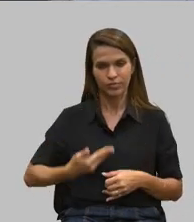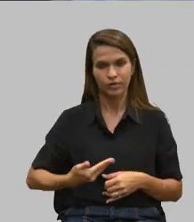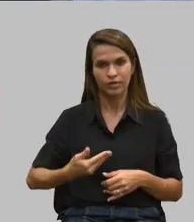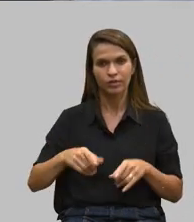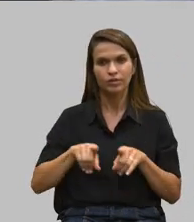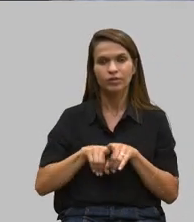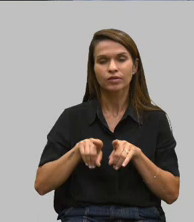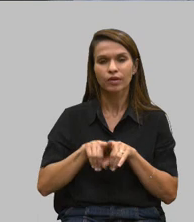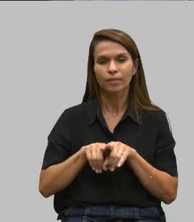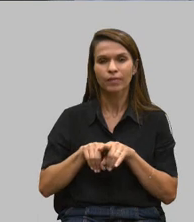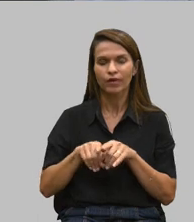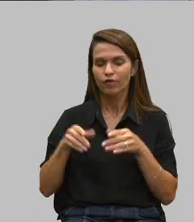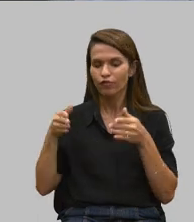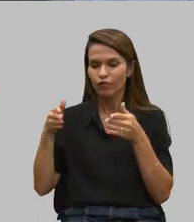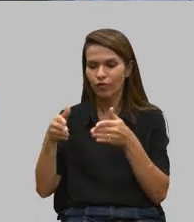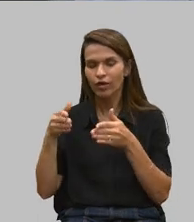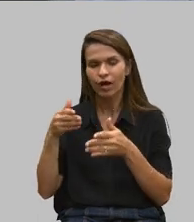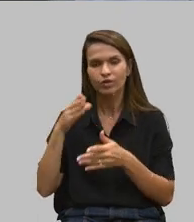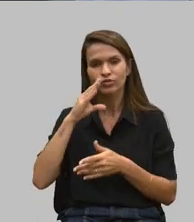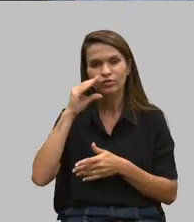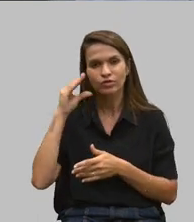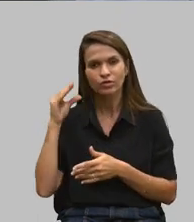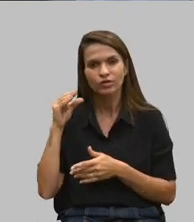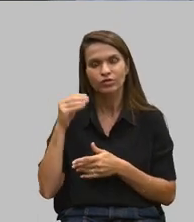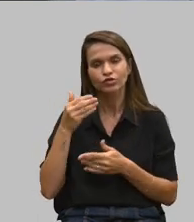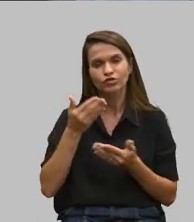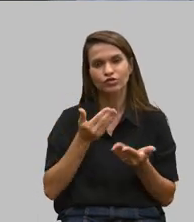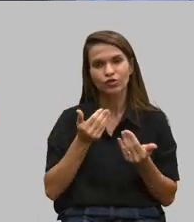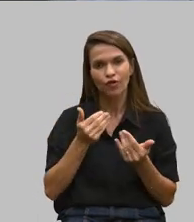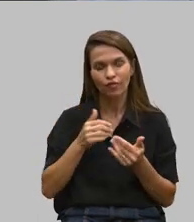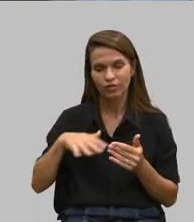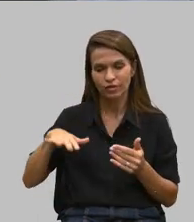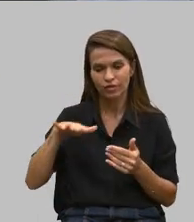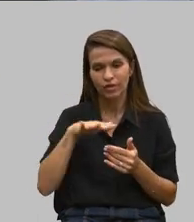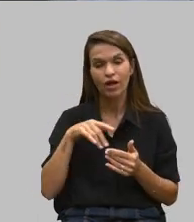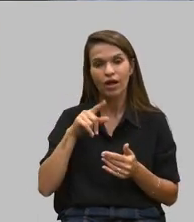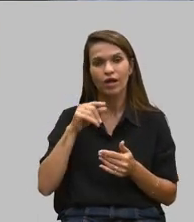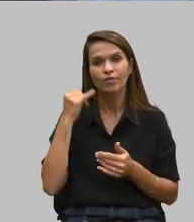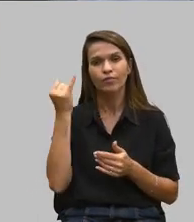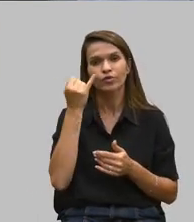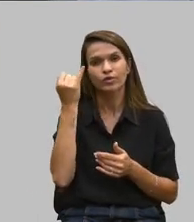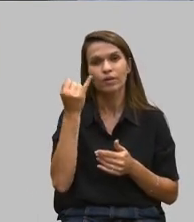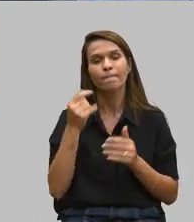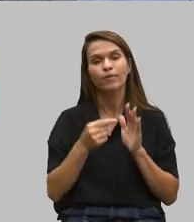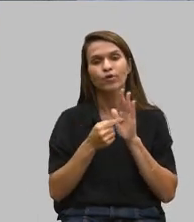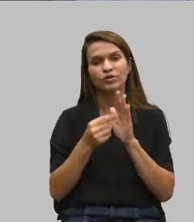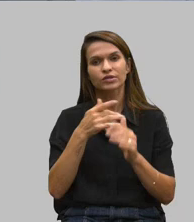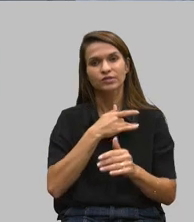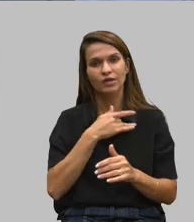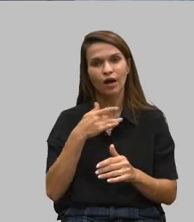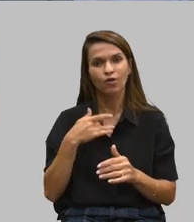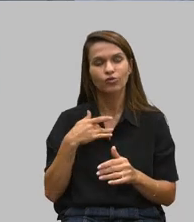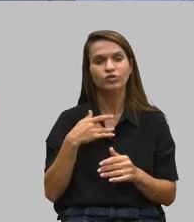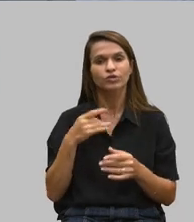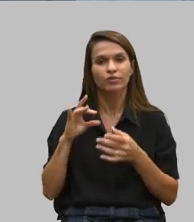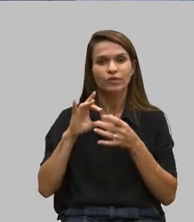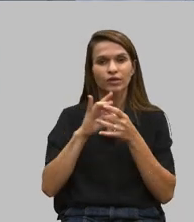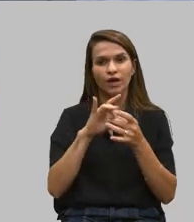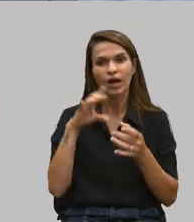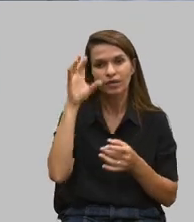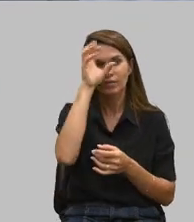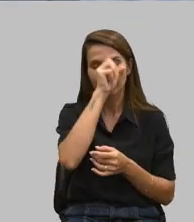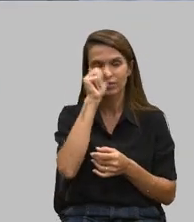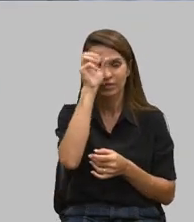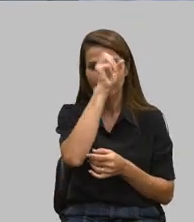adolescentes os jovens que estão na nossa rede Então isso é muito importante Isso quer dizer saúde saúde quer dizer aprendizagem que não se aprende sem